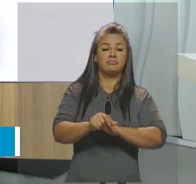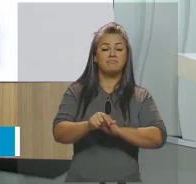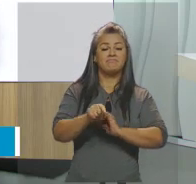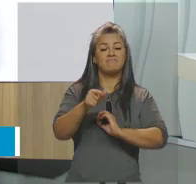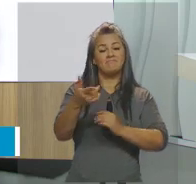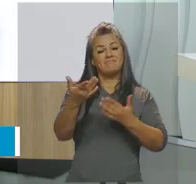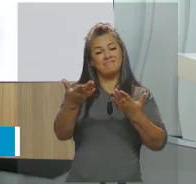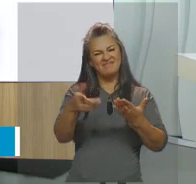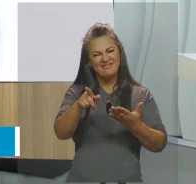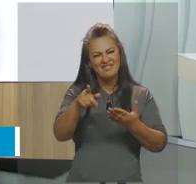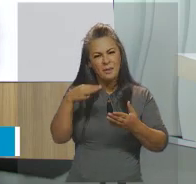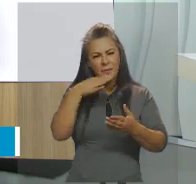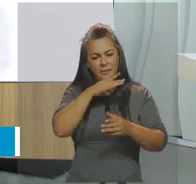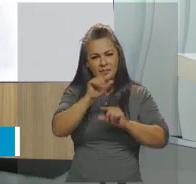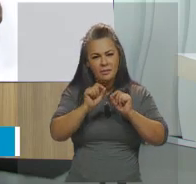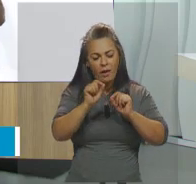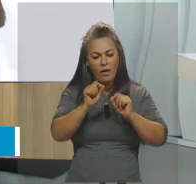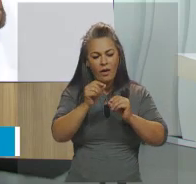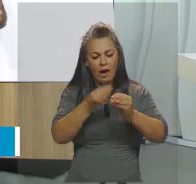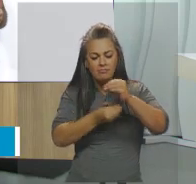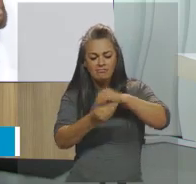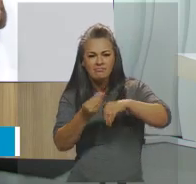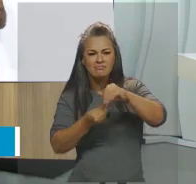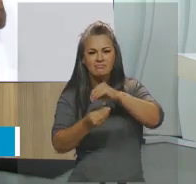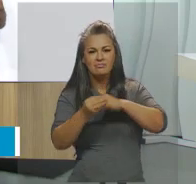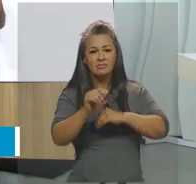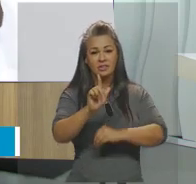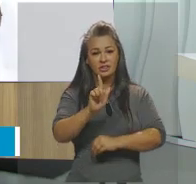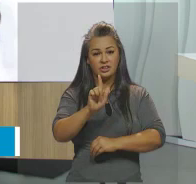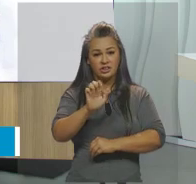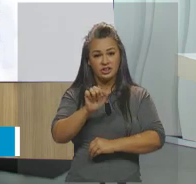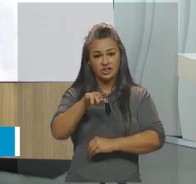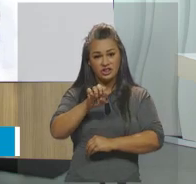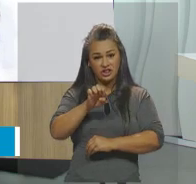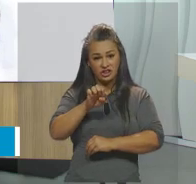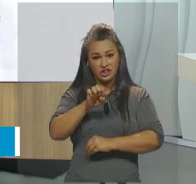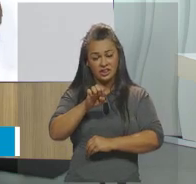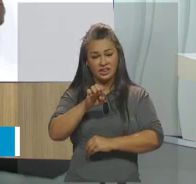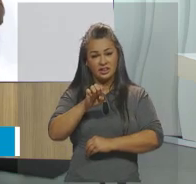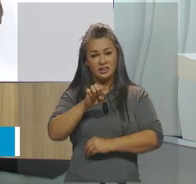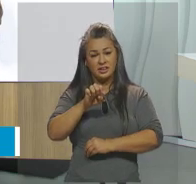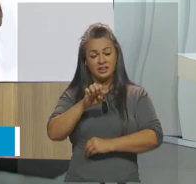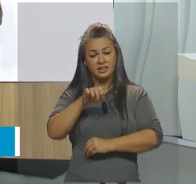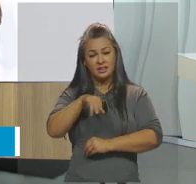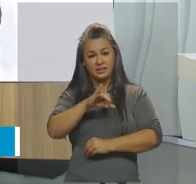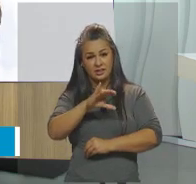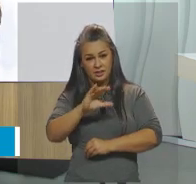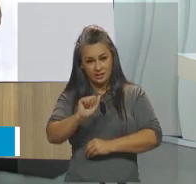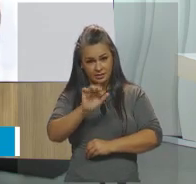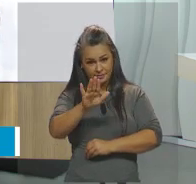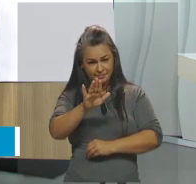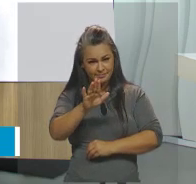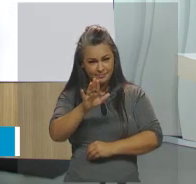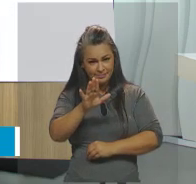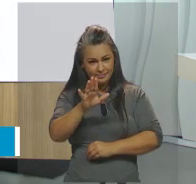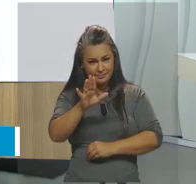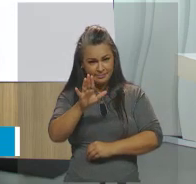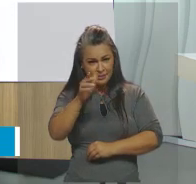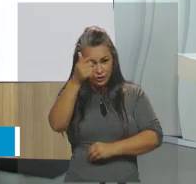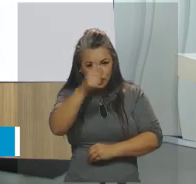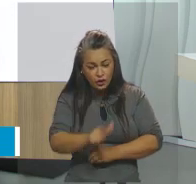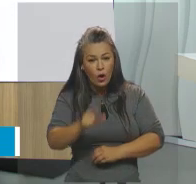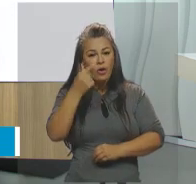a interação gênica. Na segunda lei de Mendel, só a gente recapitular, na segunda lei de Mendel,